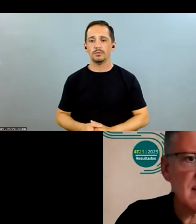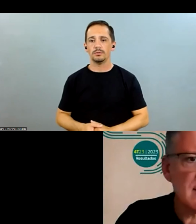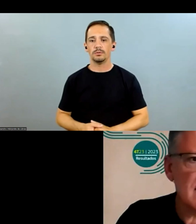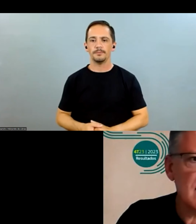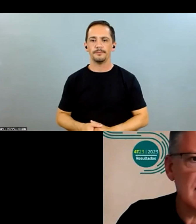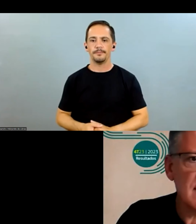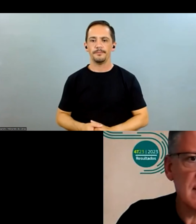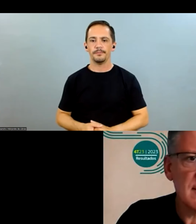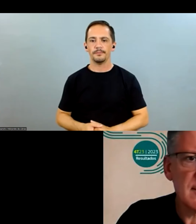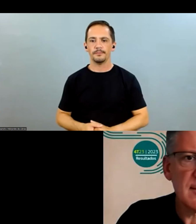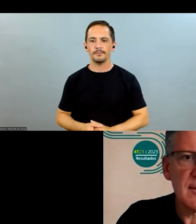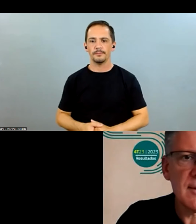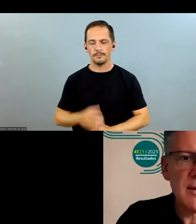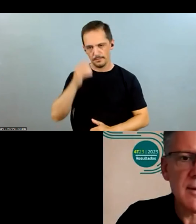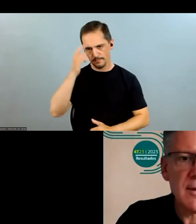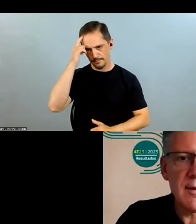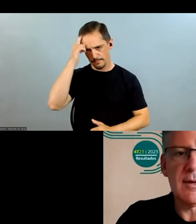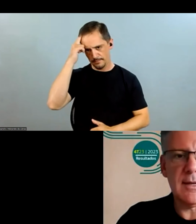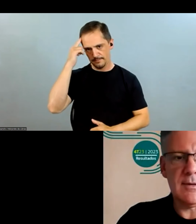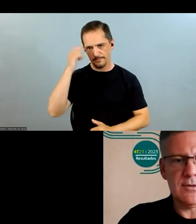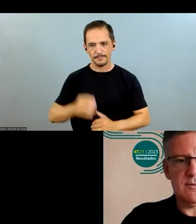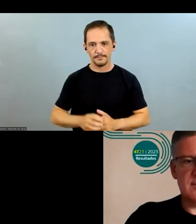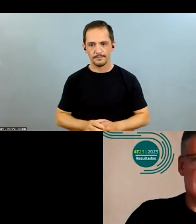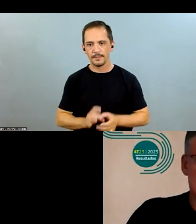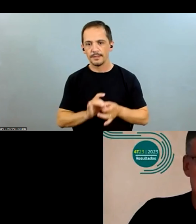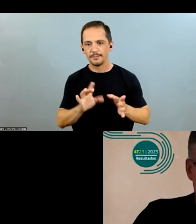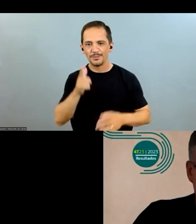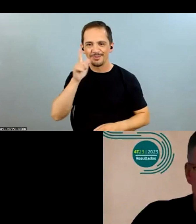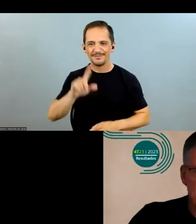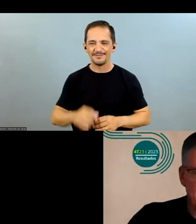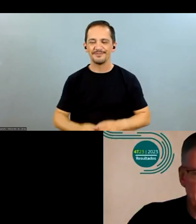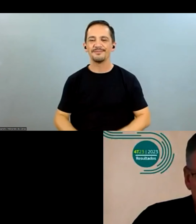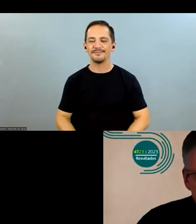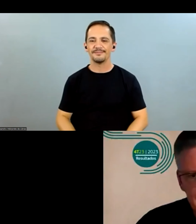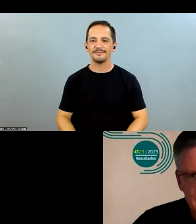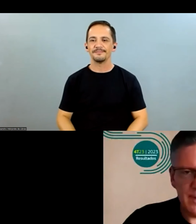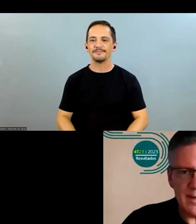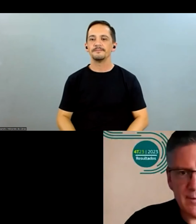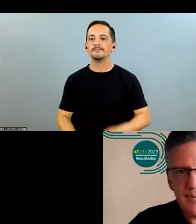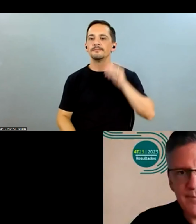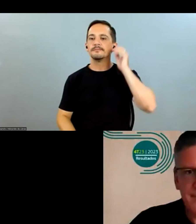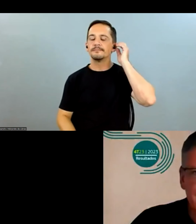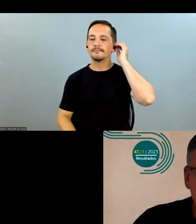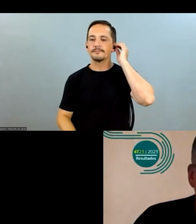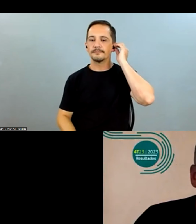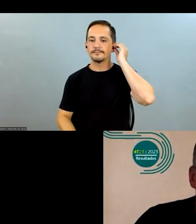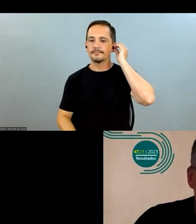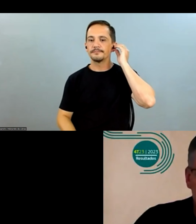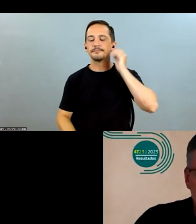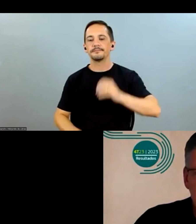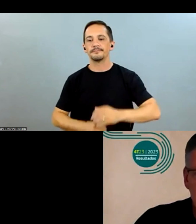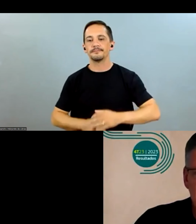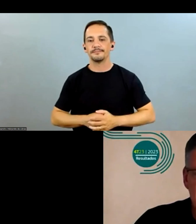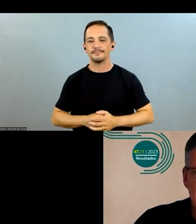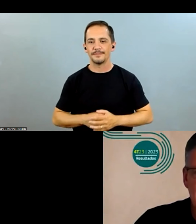Caio acho que eu consegui abrir aqui Pessoal estão me ouvindo Sim estamos sim uhum Obrigado Tudo bem